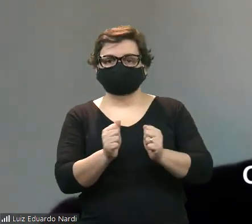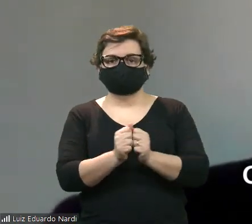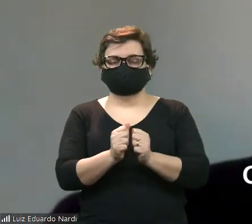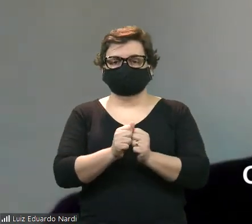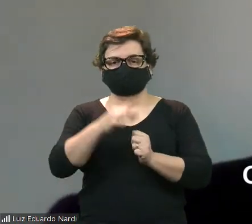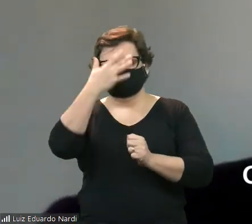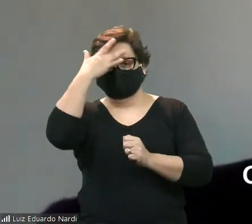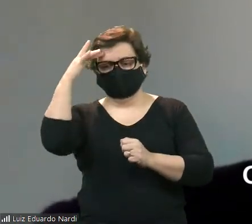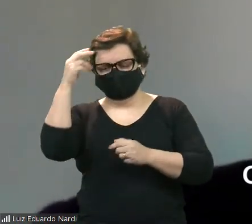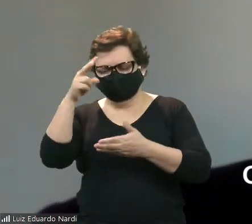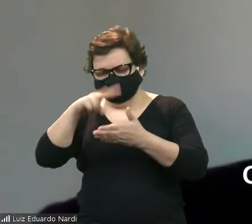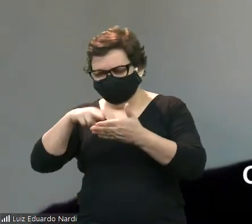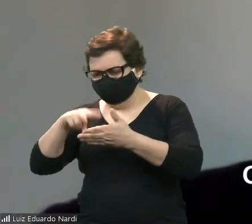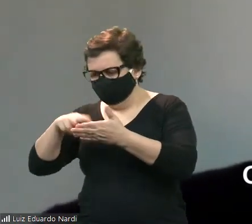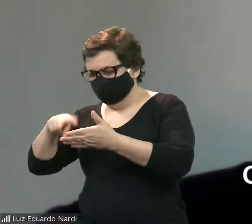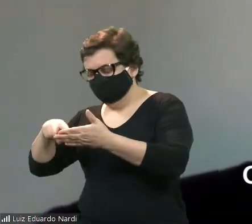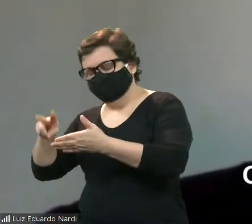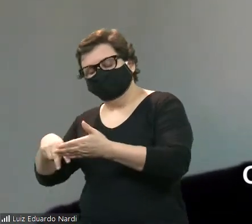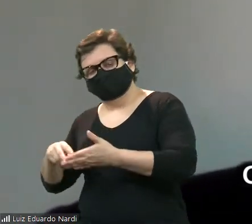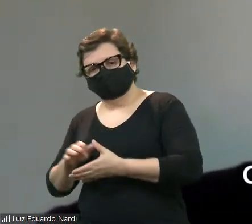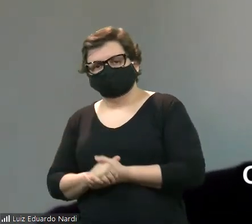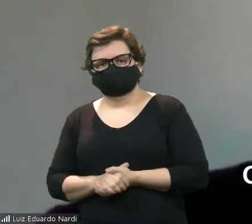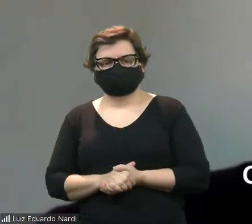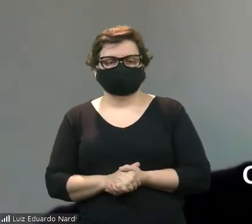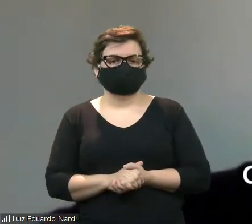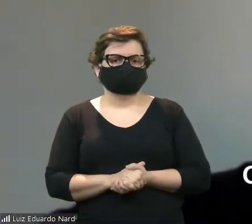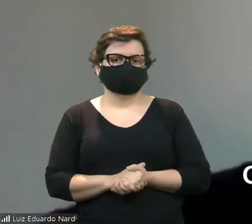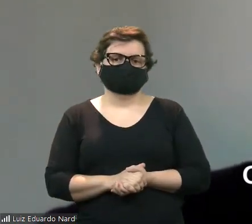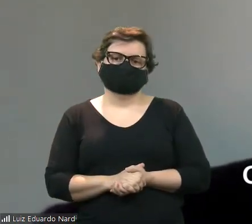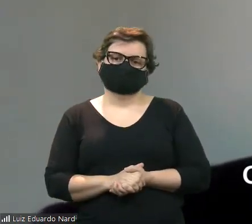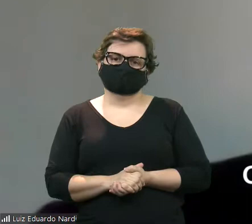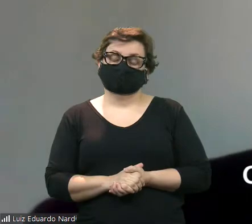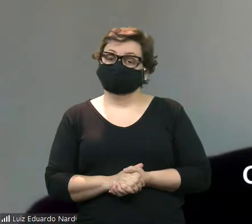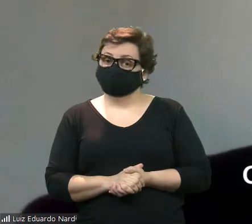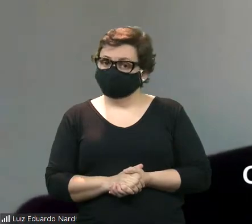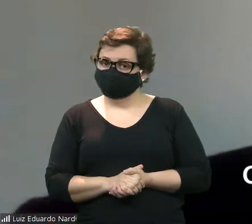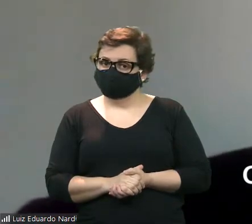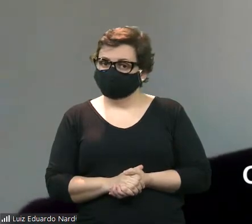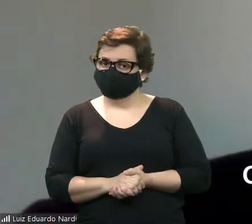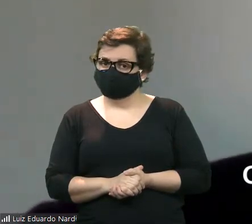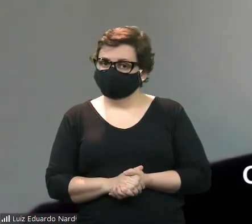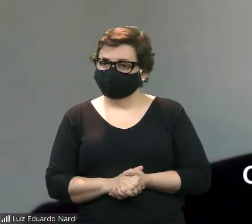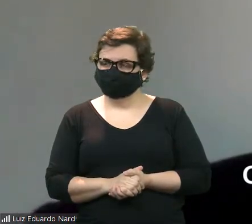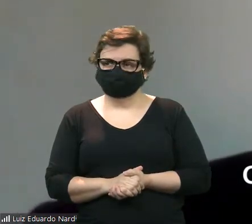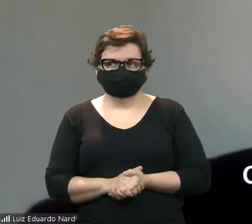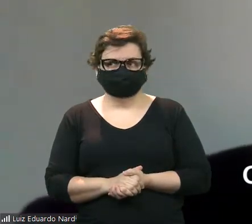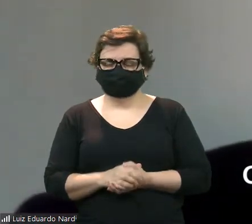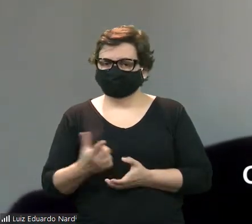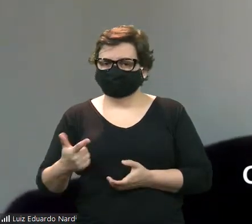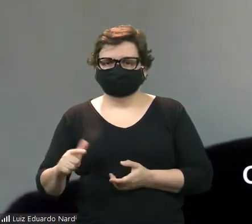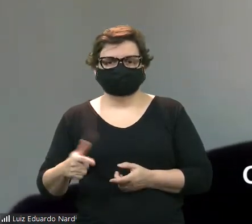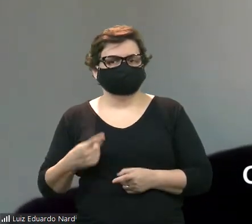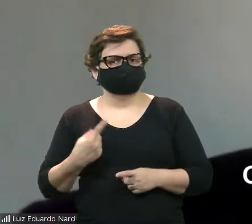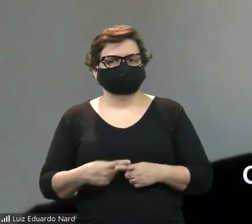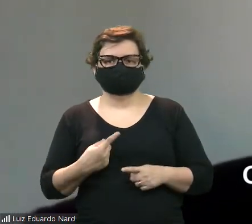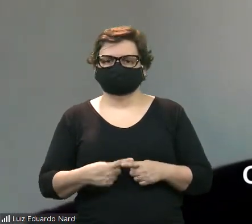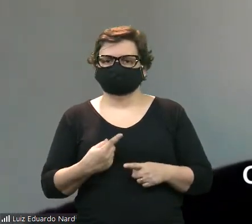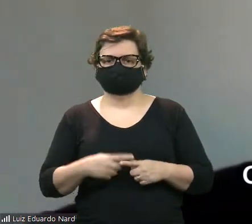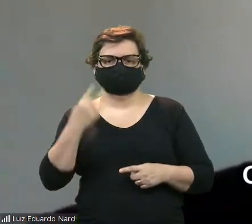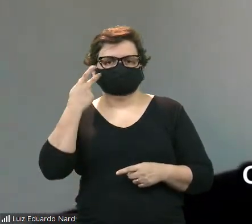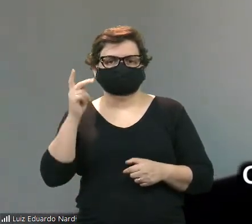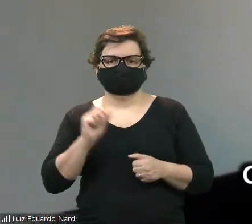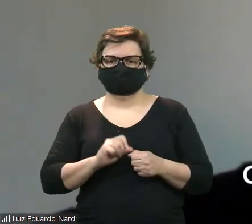revisores, enfim. É uma, digamos assim, não há razão, não tem nenhum motivo para